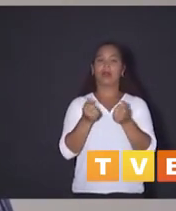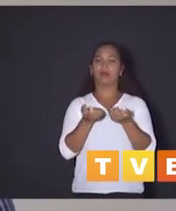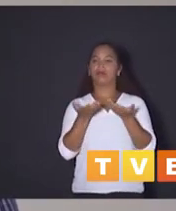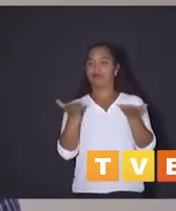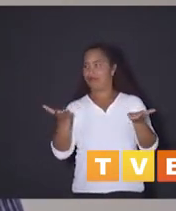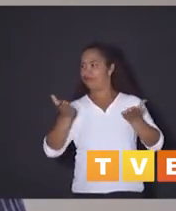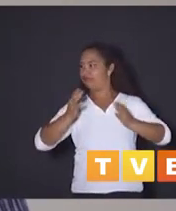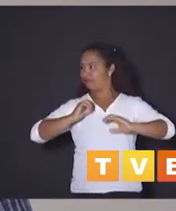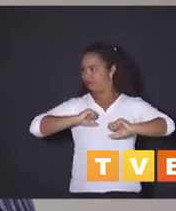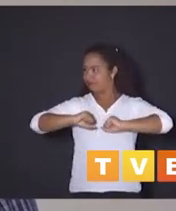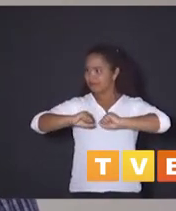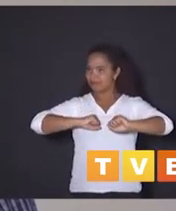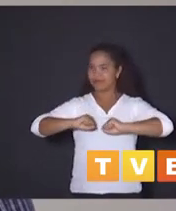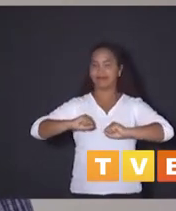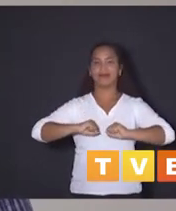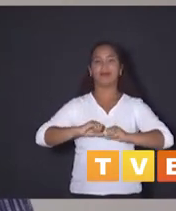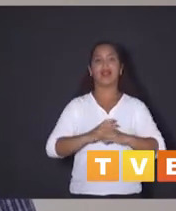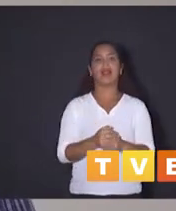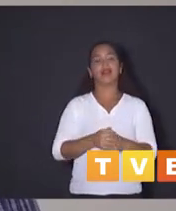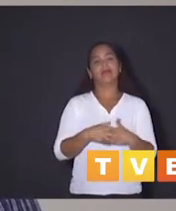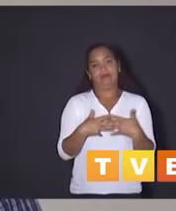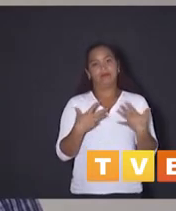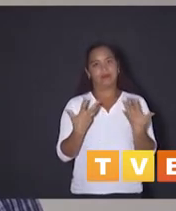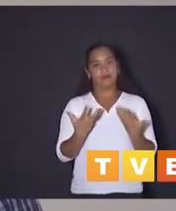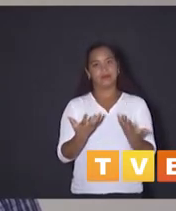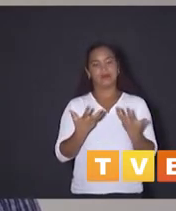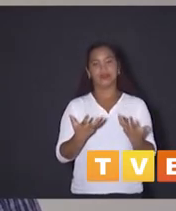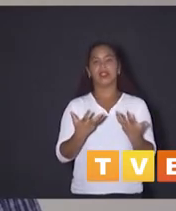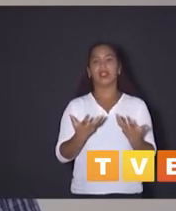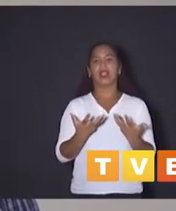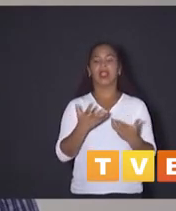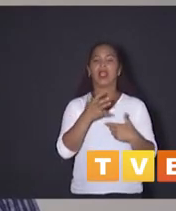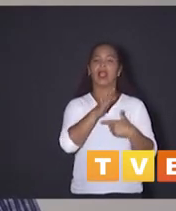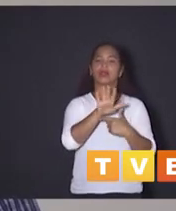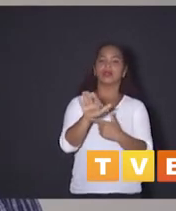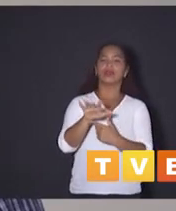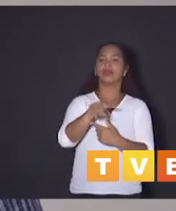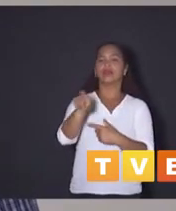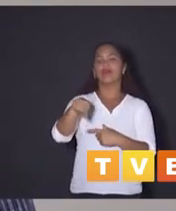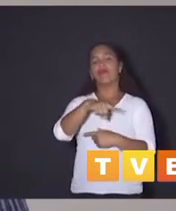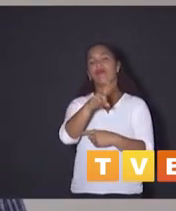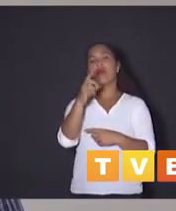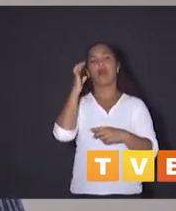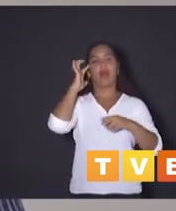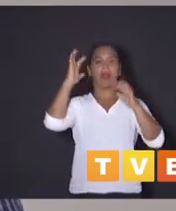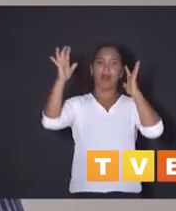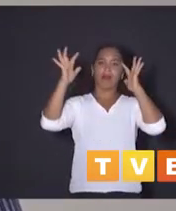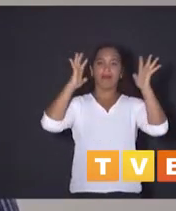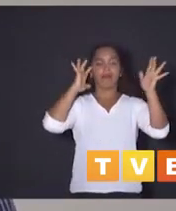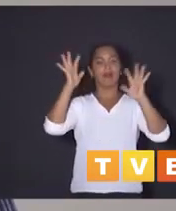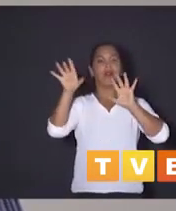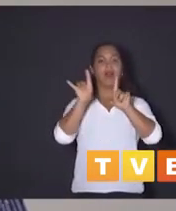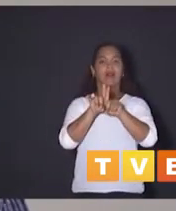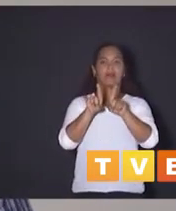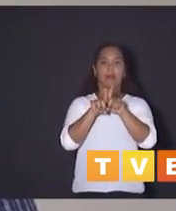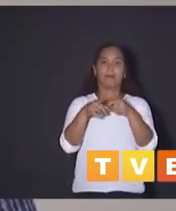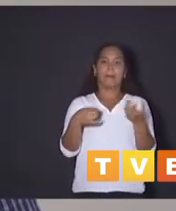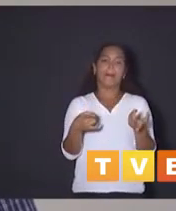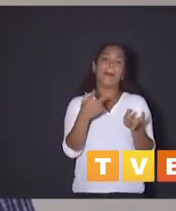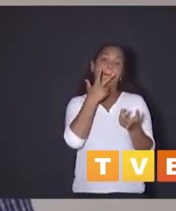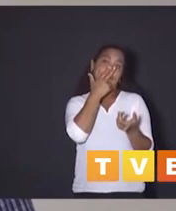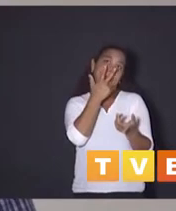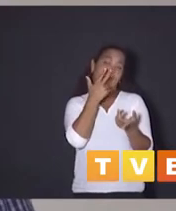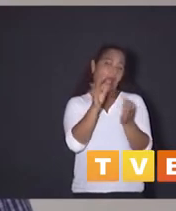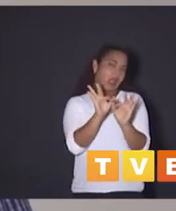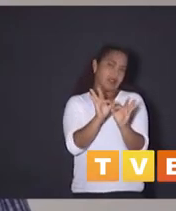debate espero que espero que isso possa trazer algum tipo de reflexão para nós todos né sobre esse ato que parece simples